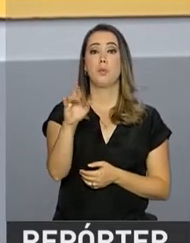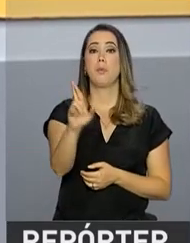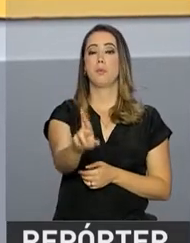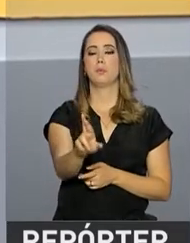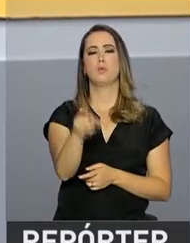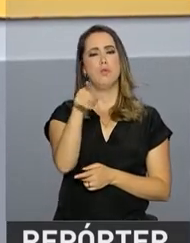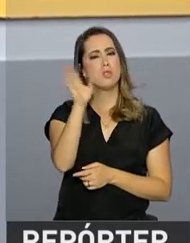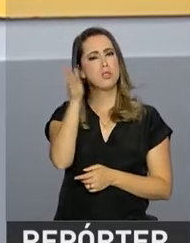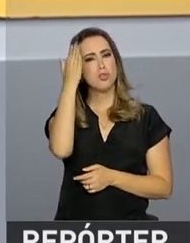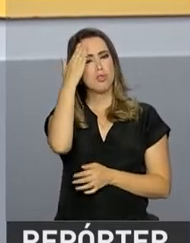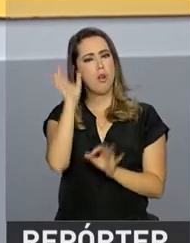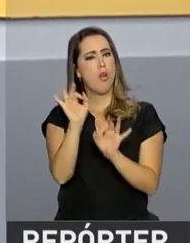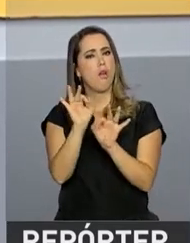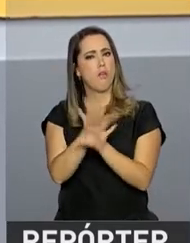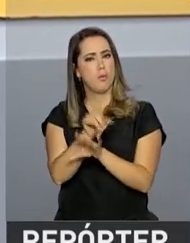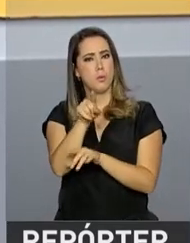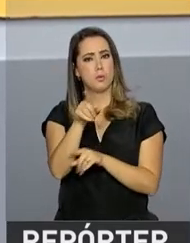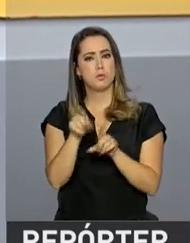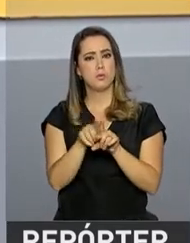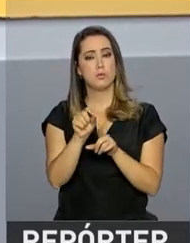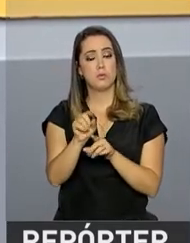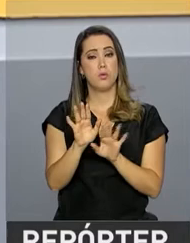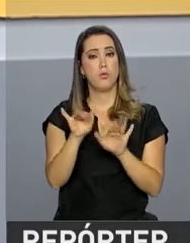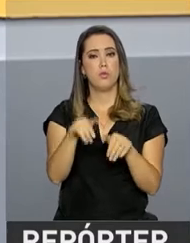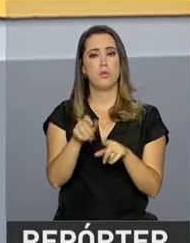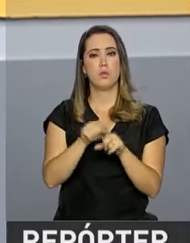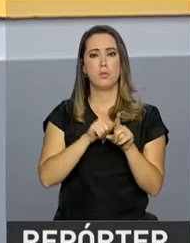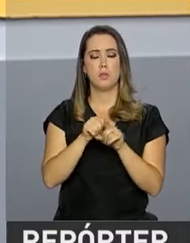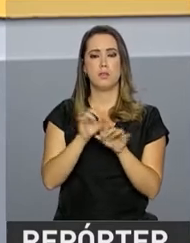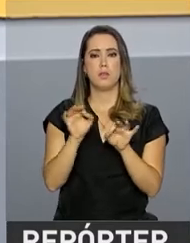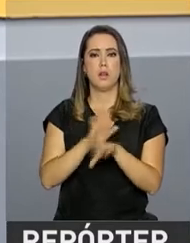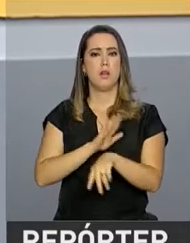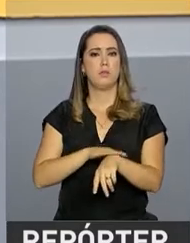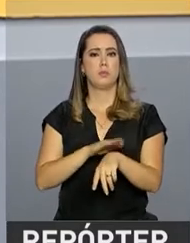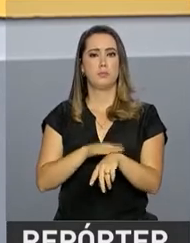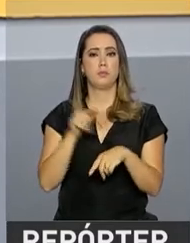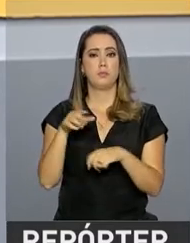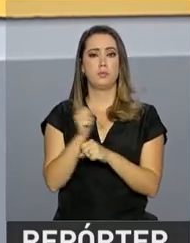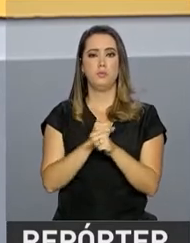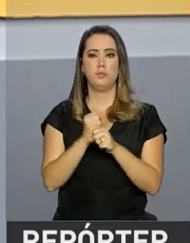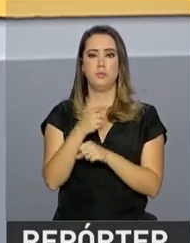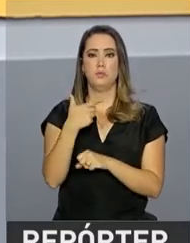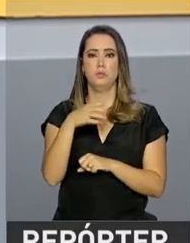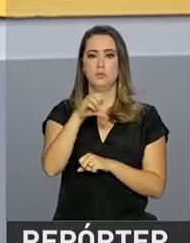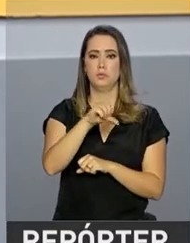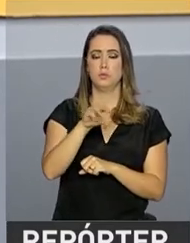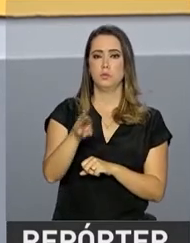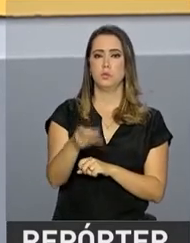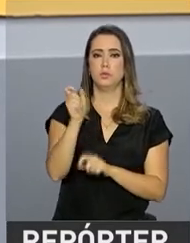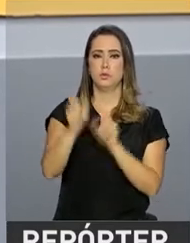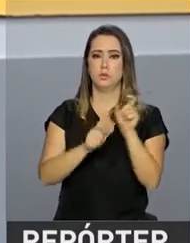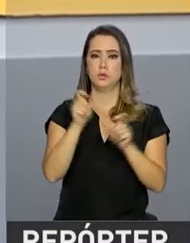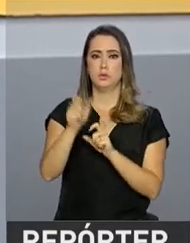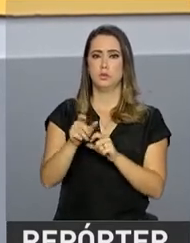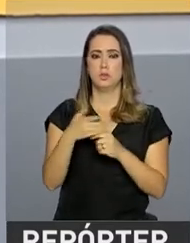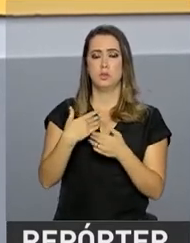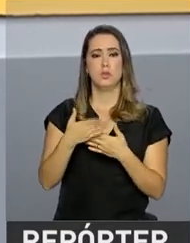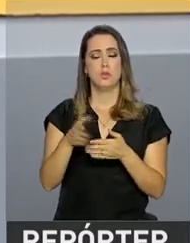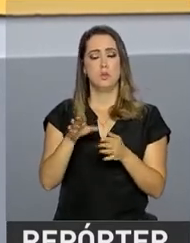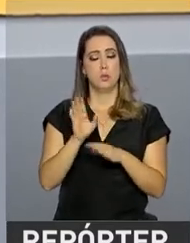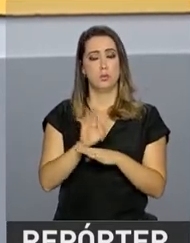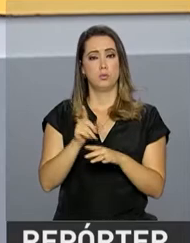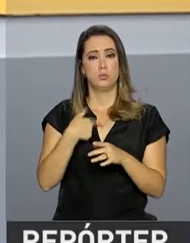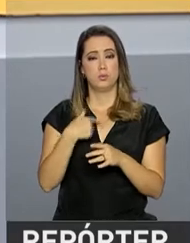sua o prazo acaba no fim do mês a expectativa é que neste ano quase 29 milhões de contribuintes prestem contas